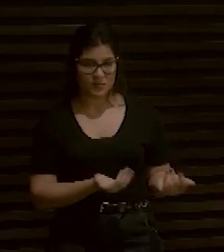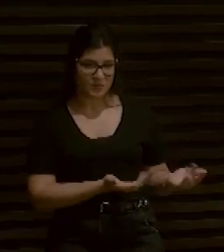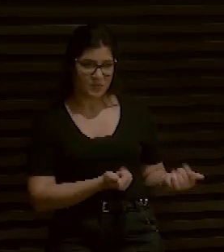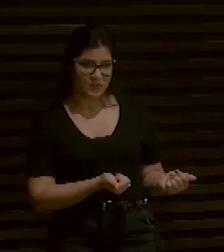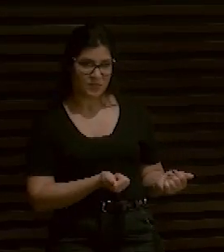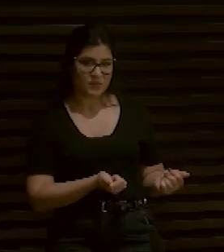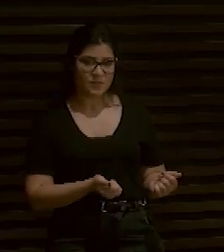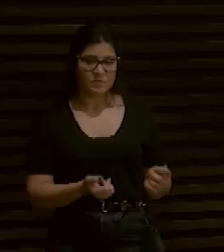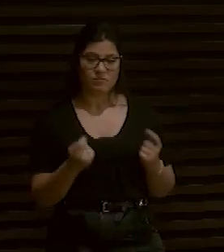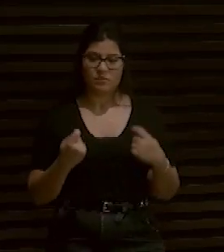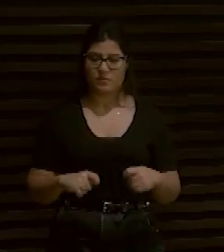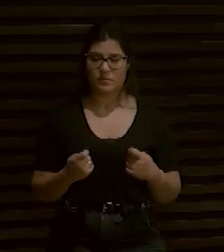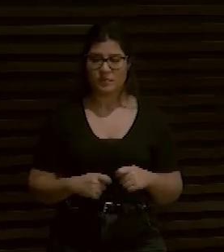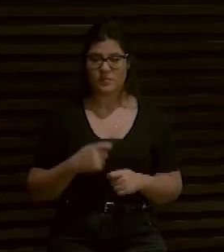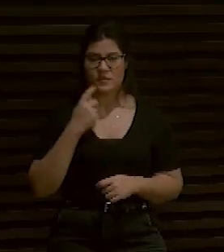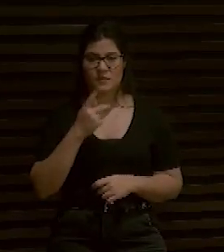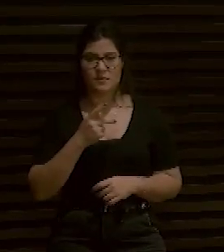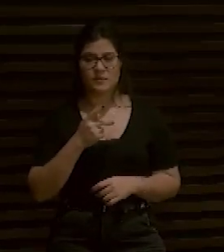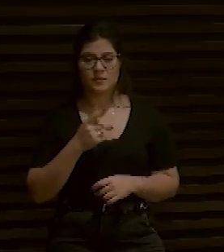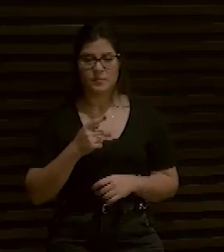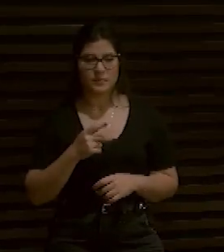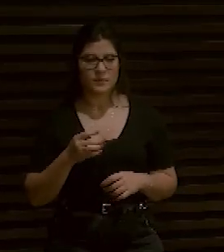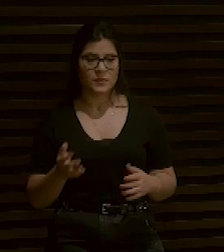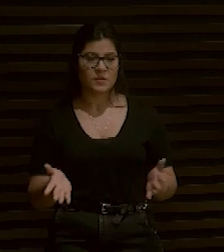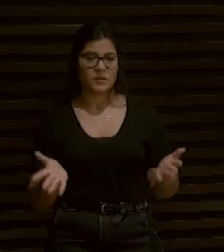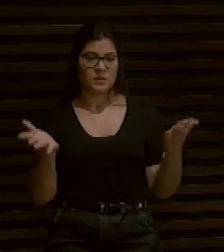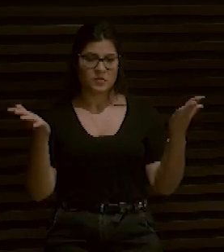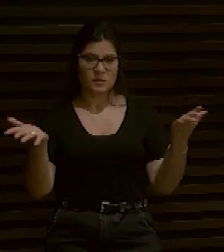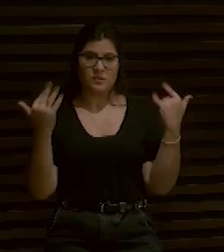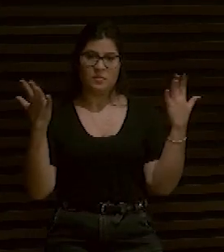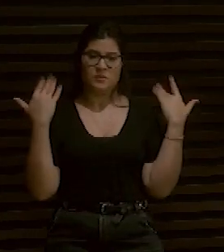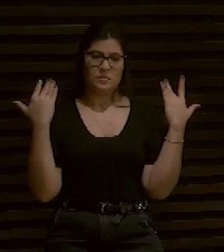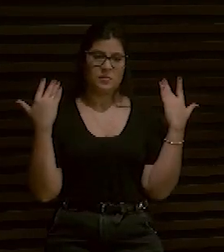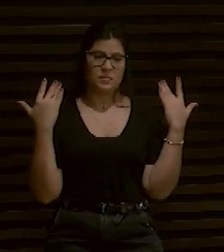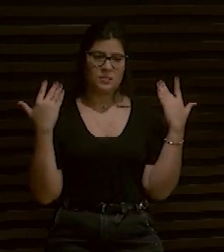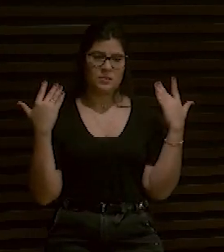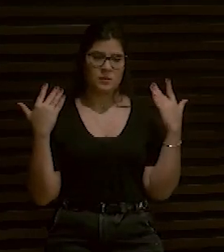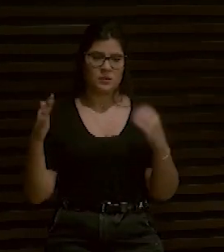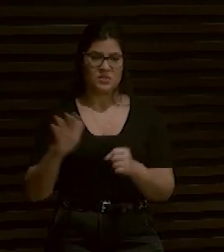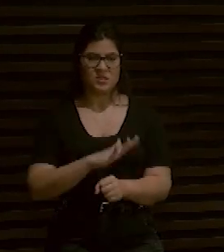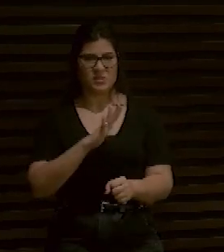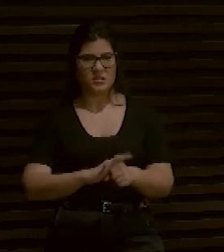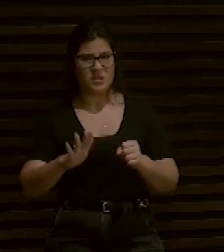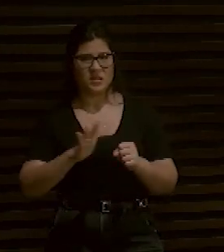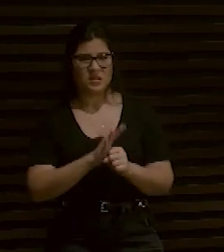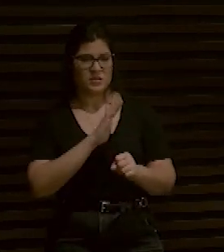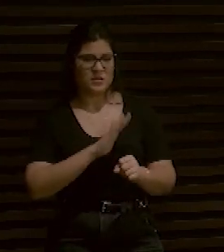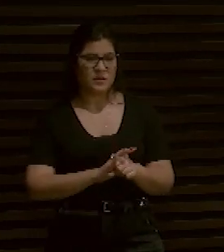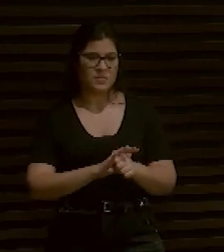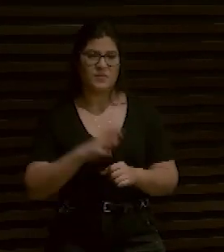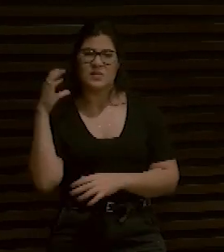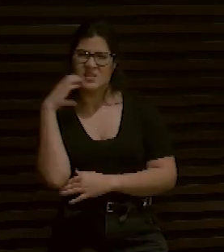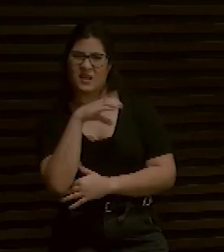com um bitrem carregado com 36 toneladas e esse bitrem está a 100 por hora, é impossível